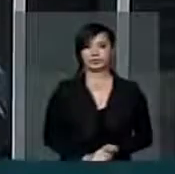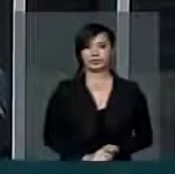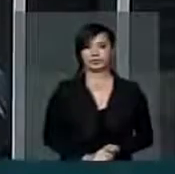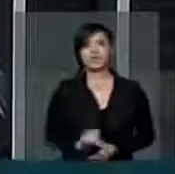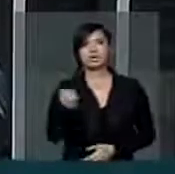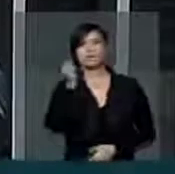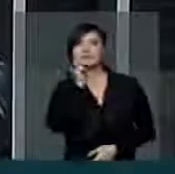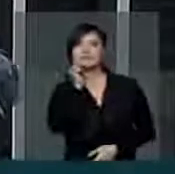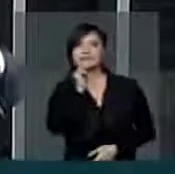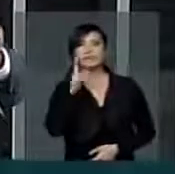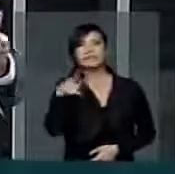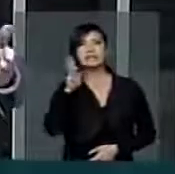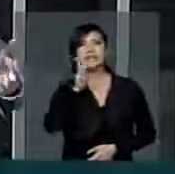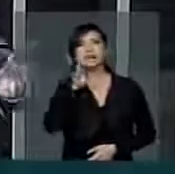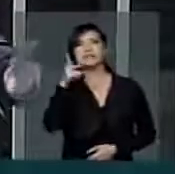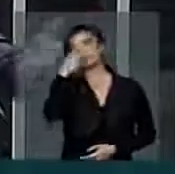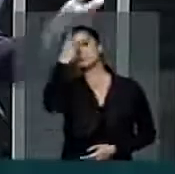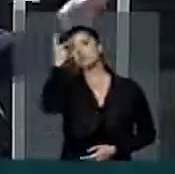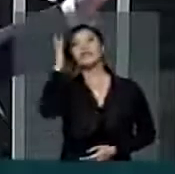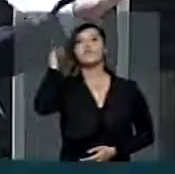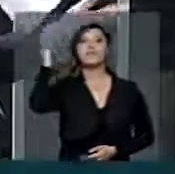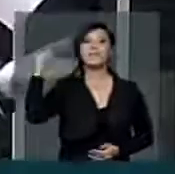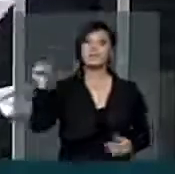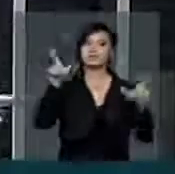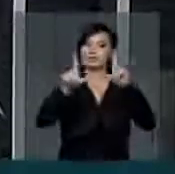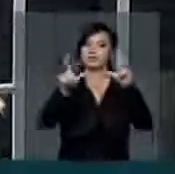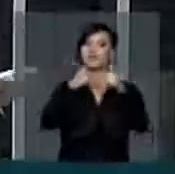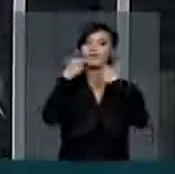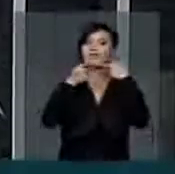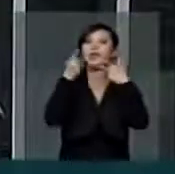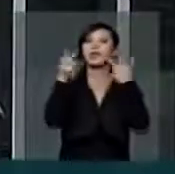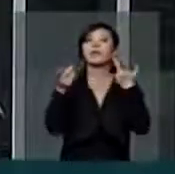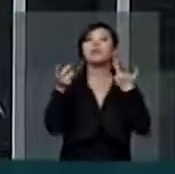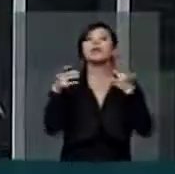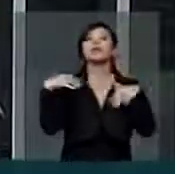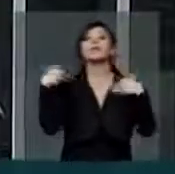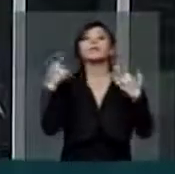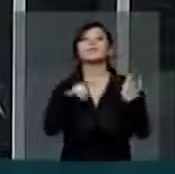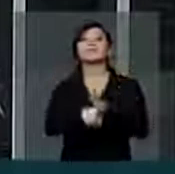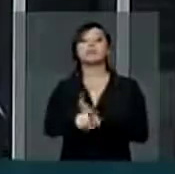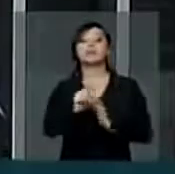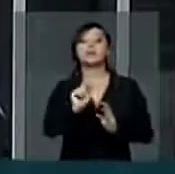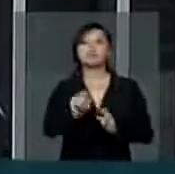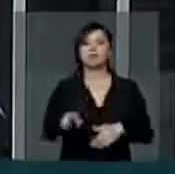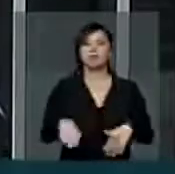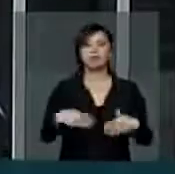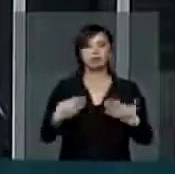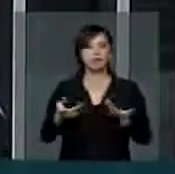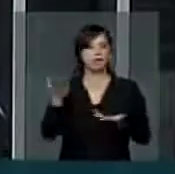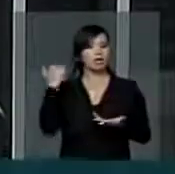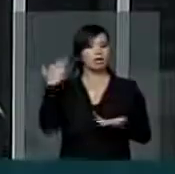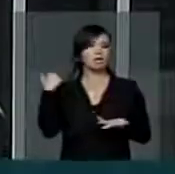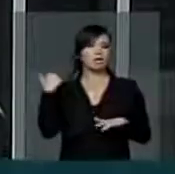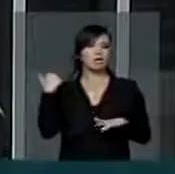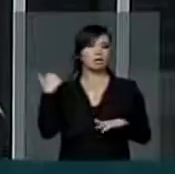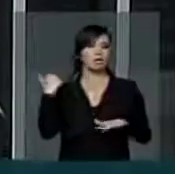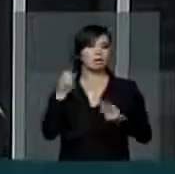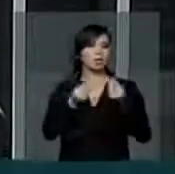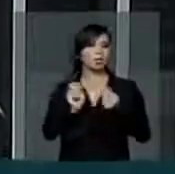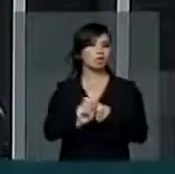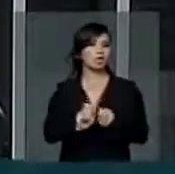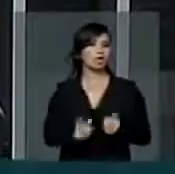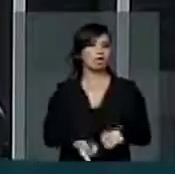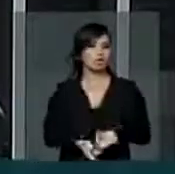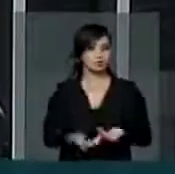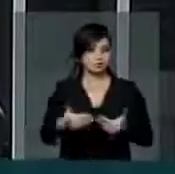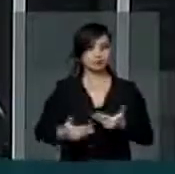da televisão, e os para trás, como é que fica? Daqui para frente está resolvido, mas daqui para trás como é